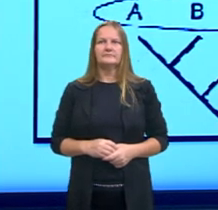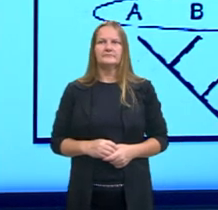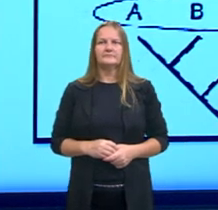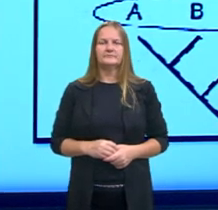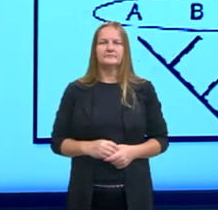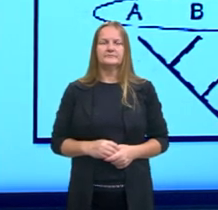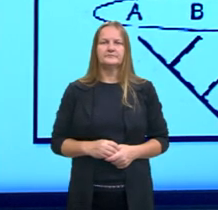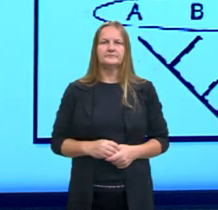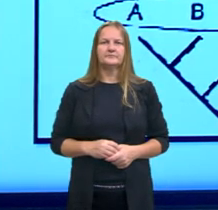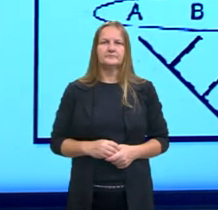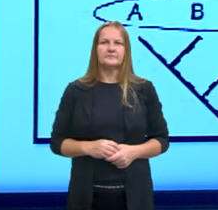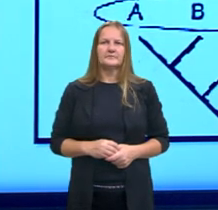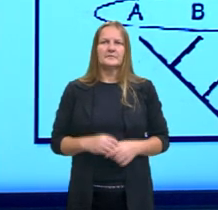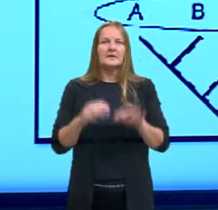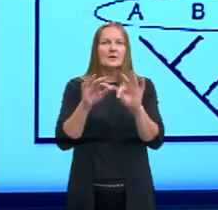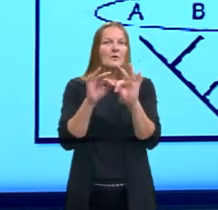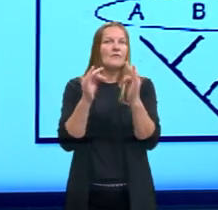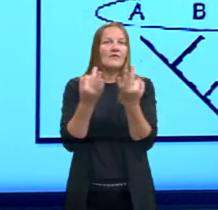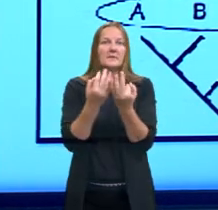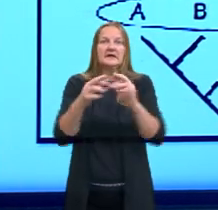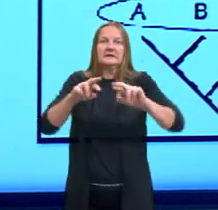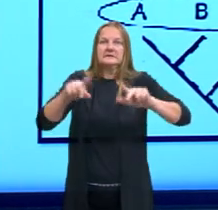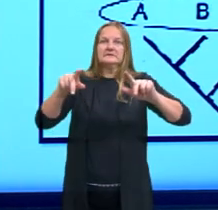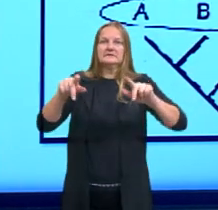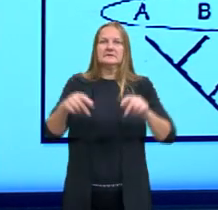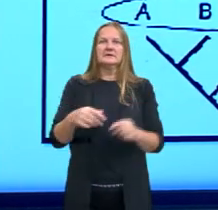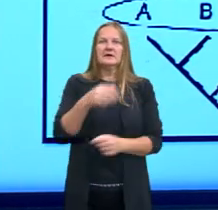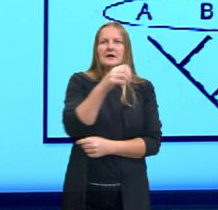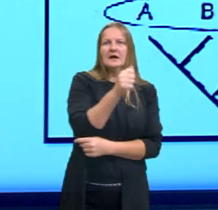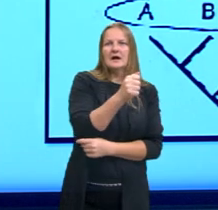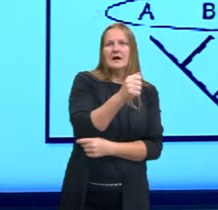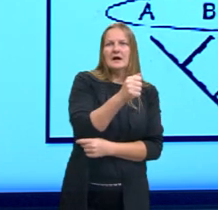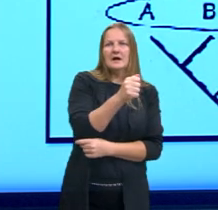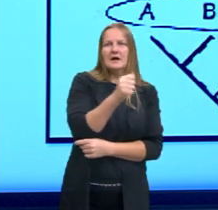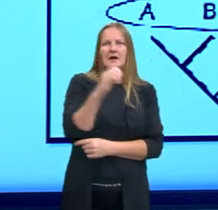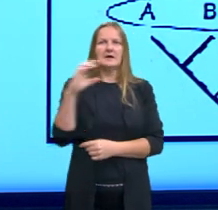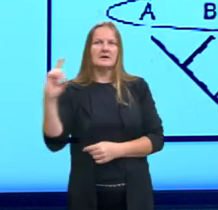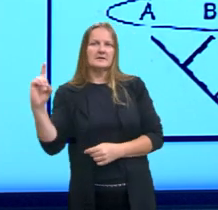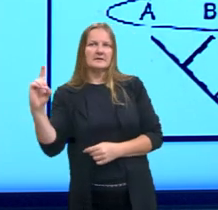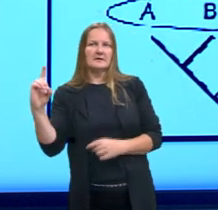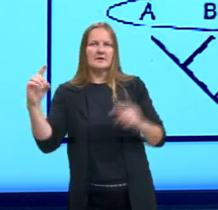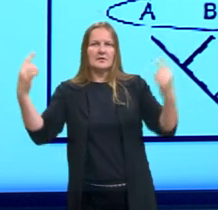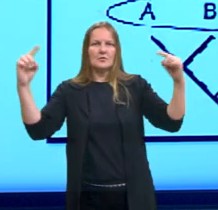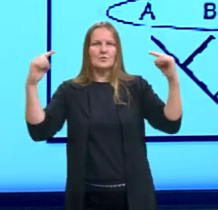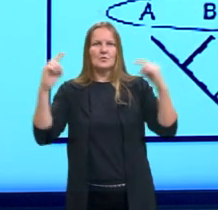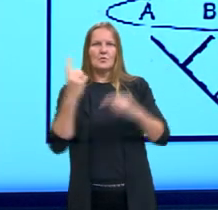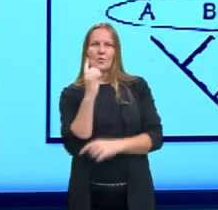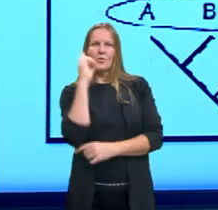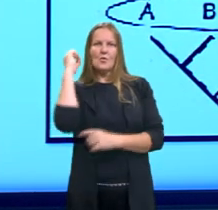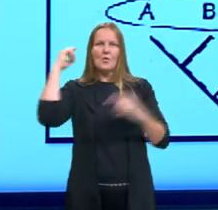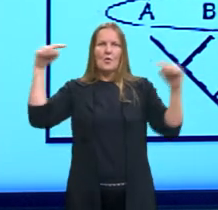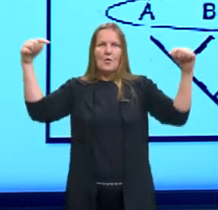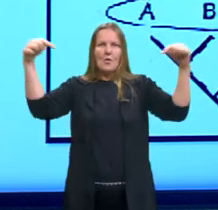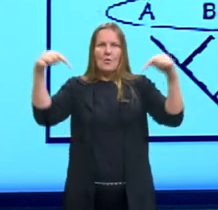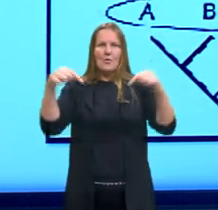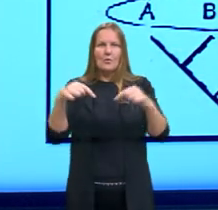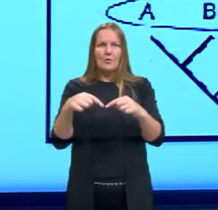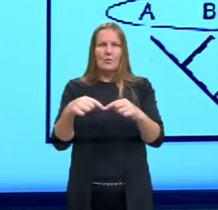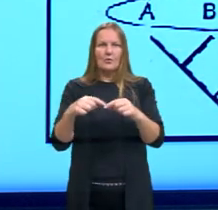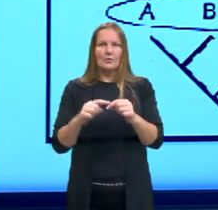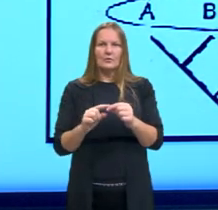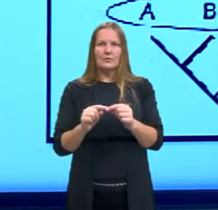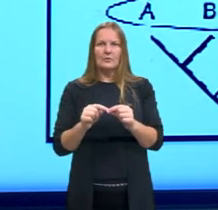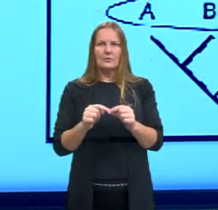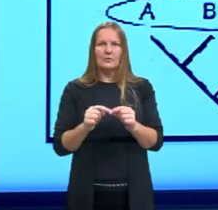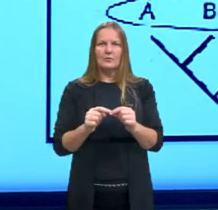diferente aqui a espécie a e a espécie dele um estudo também tem uns strass comuns diferente só